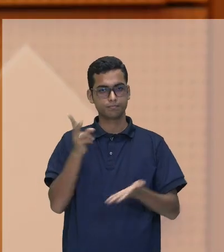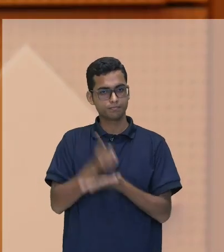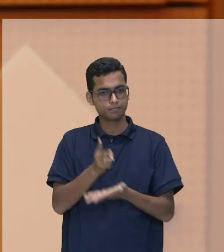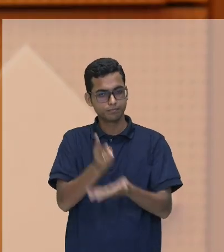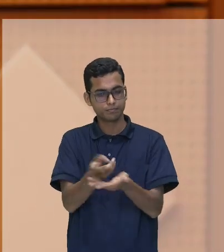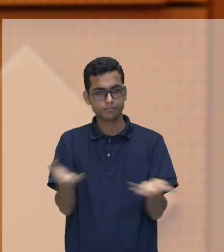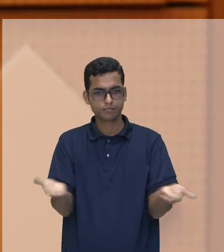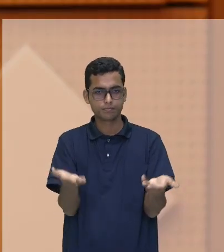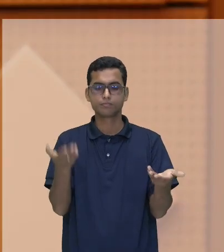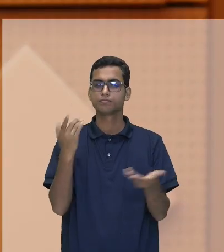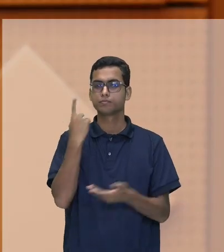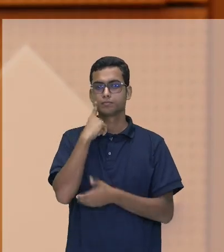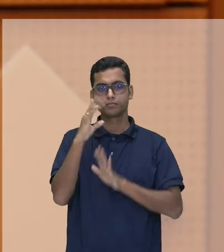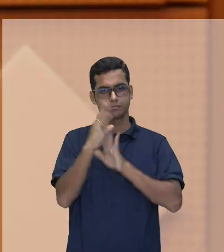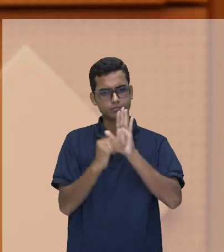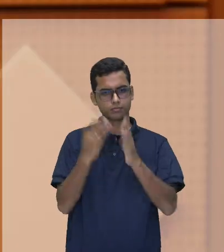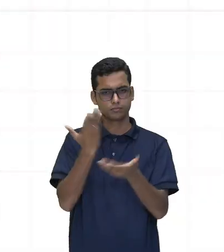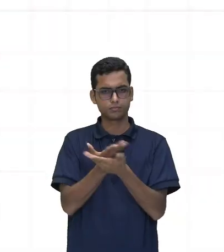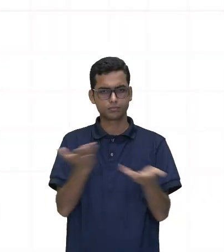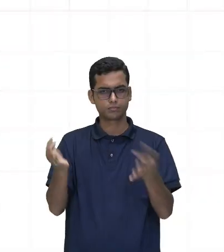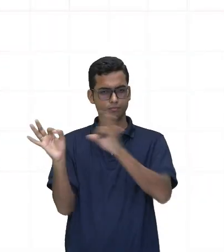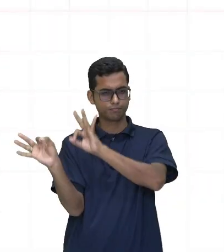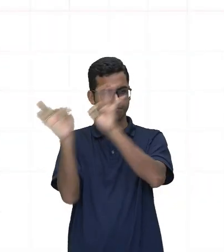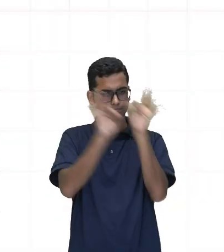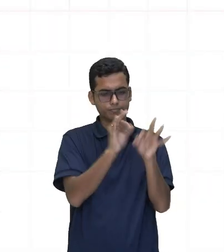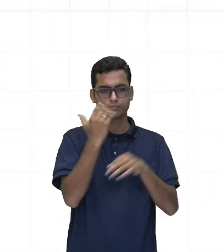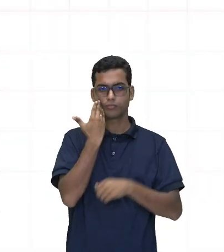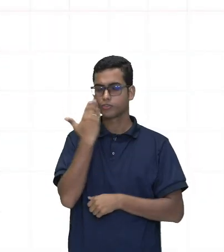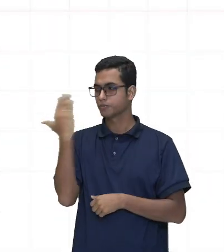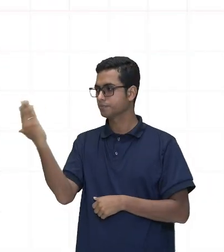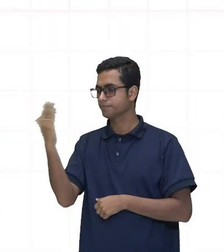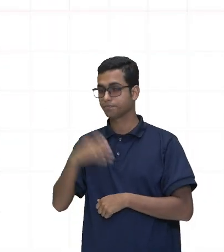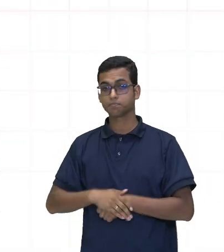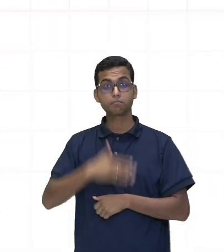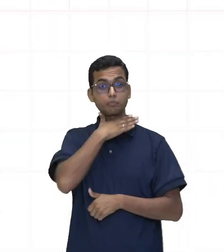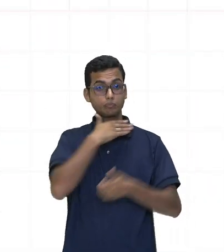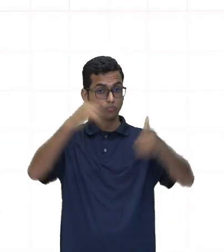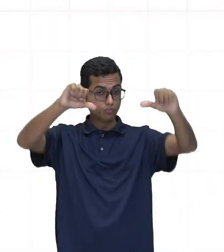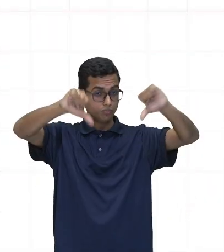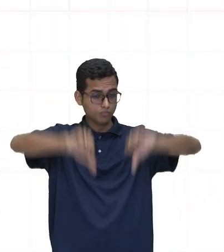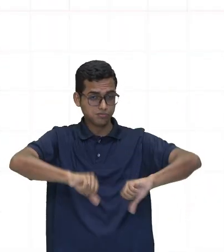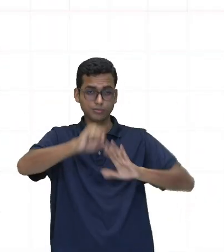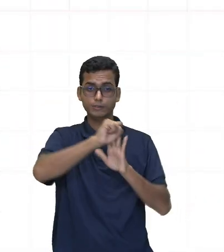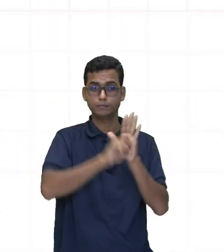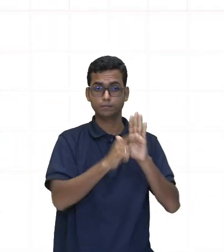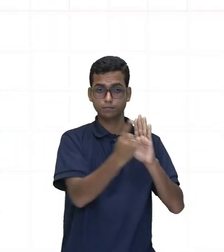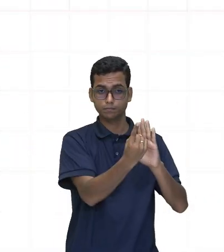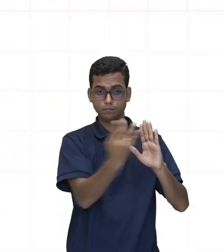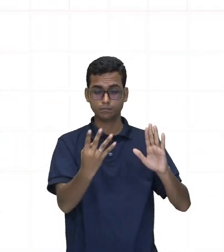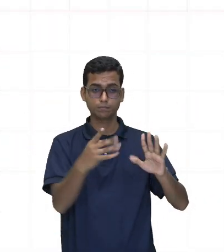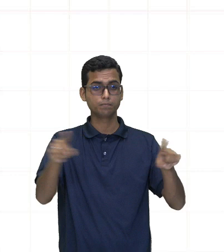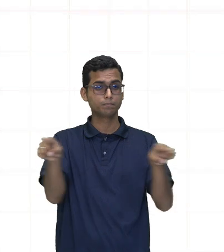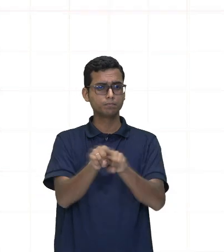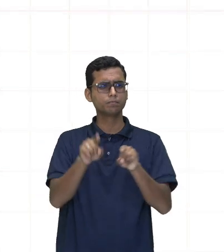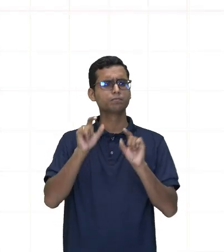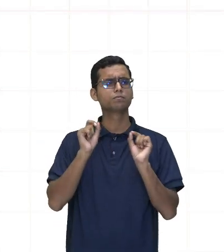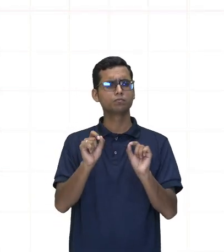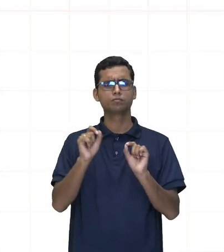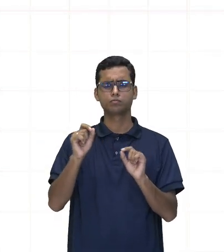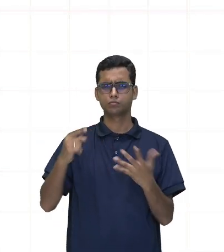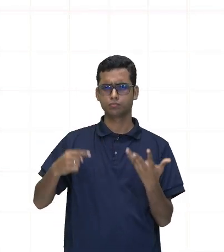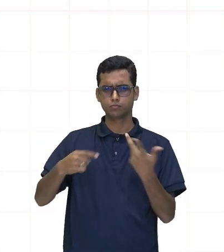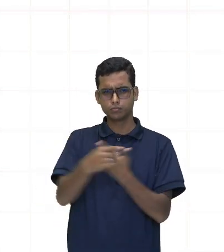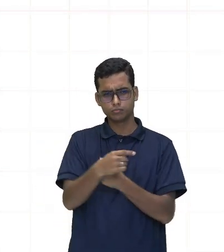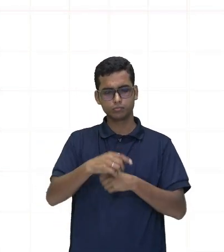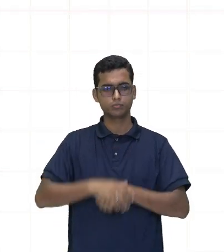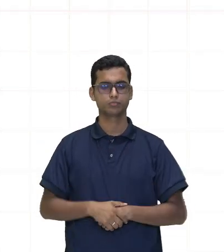século XIV, aliás, ali pelo século XII, vão surgir inovações técnicas na agricultura. Como